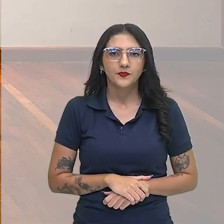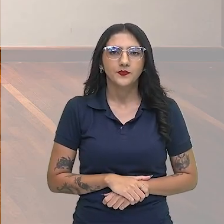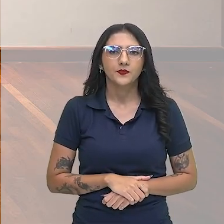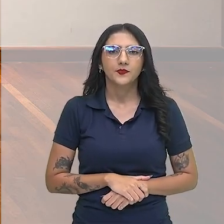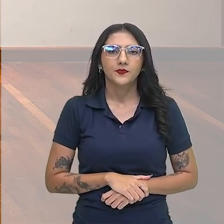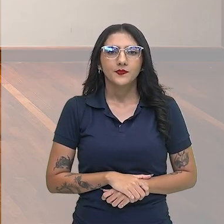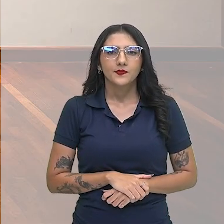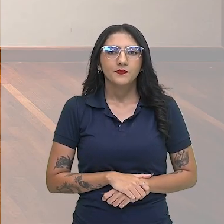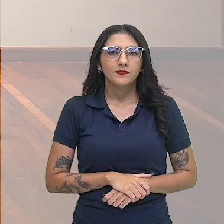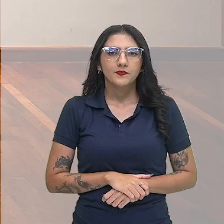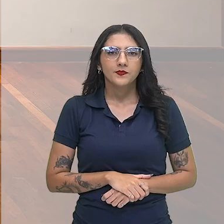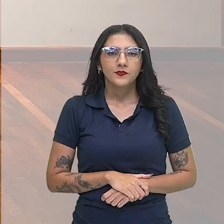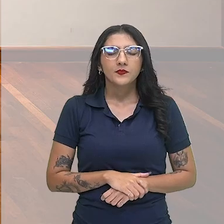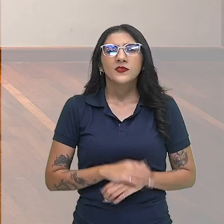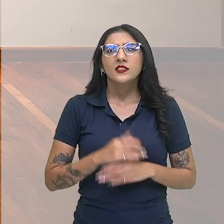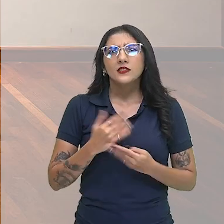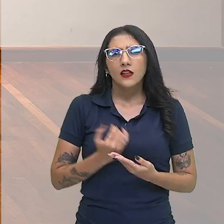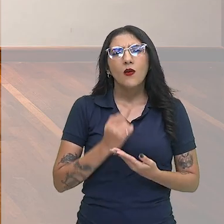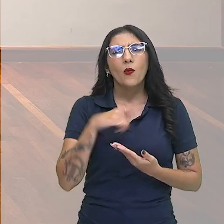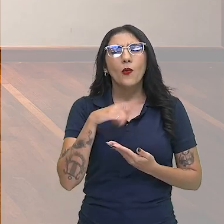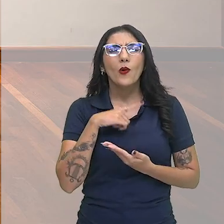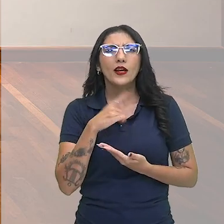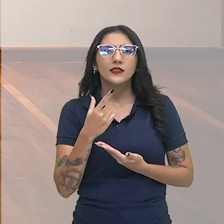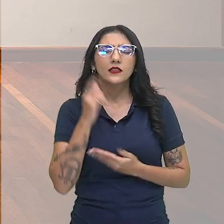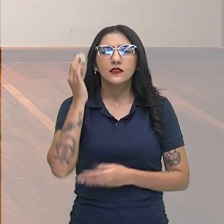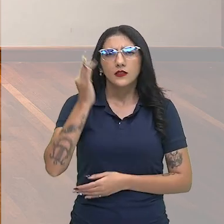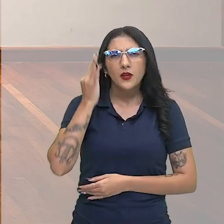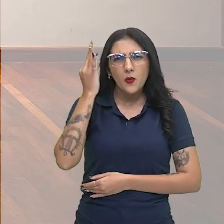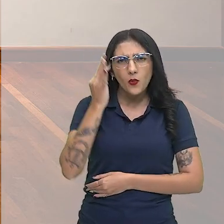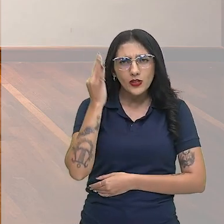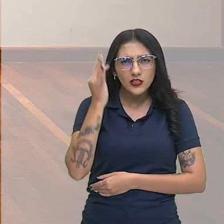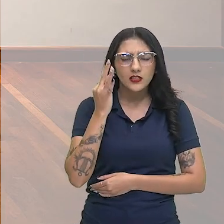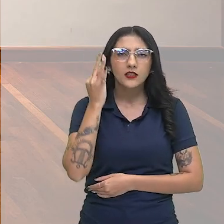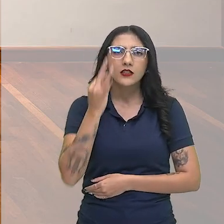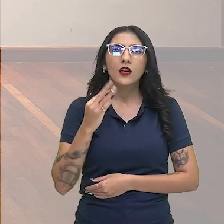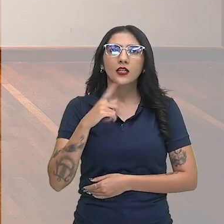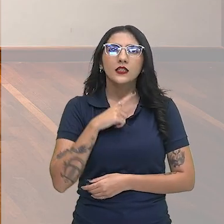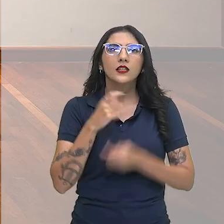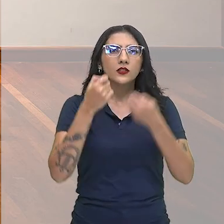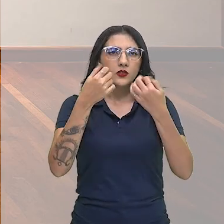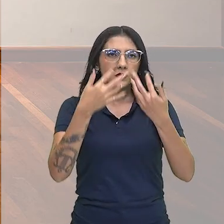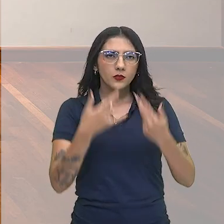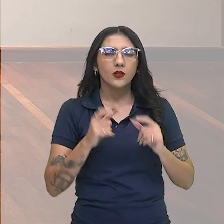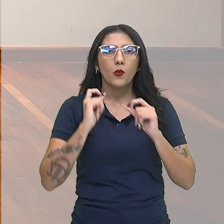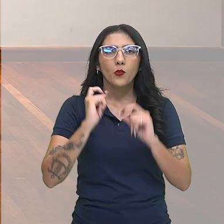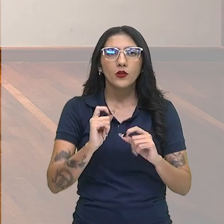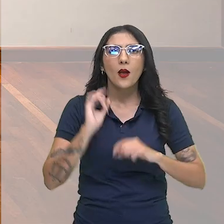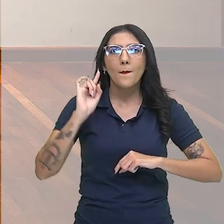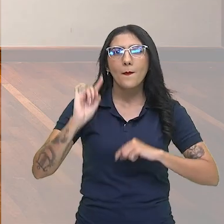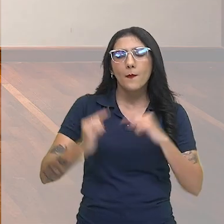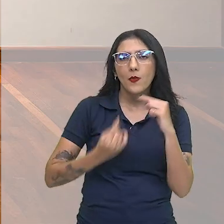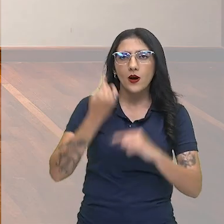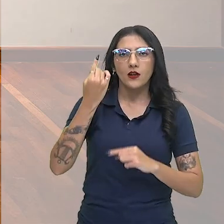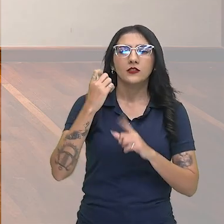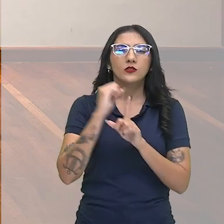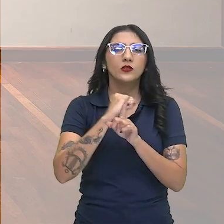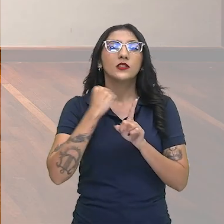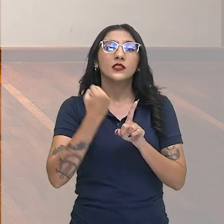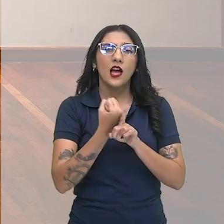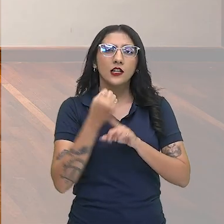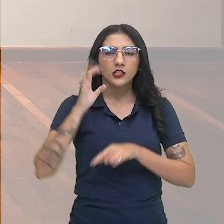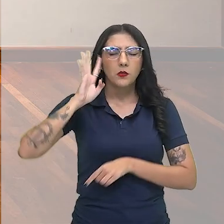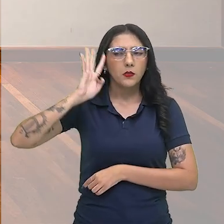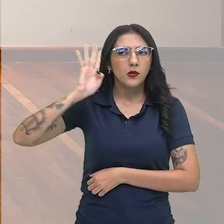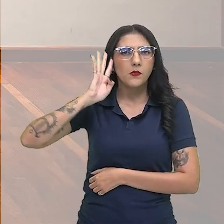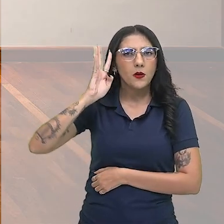Então, segundo a lei dos 3 estados, né, o progresso da sociedade humana e até do próprio pensamento